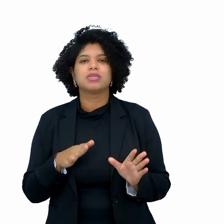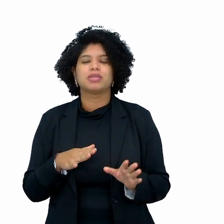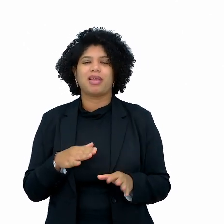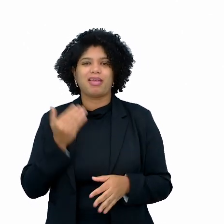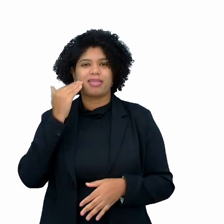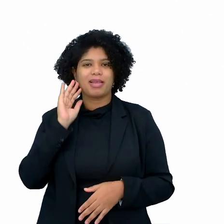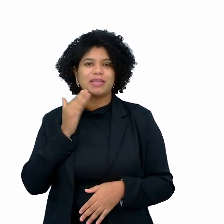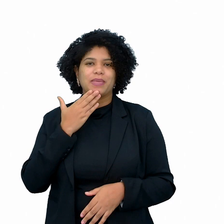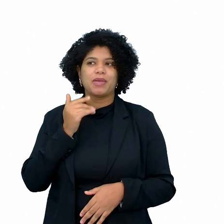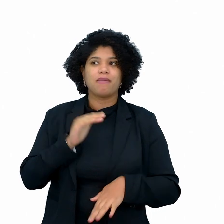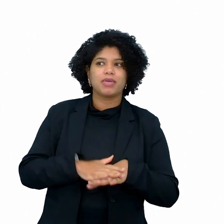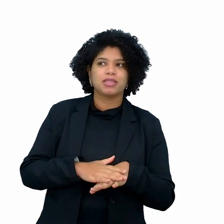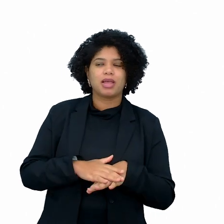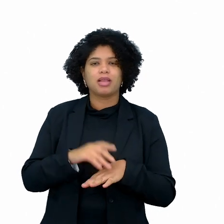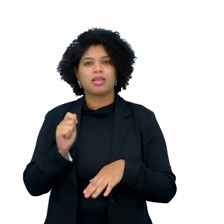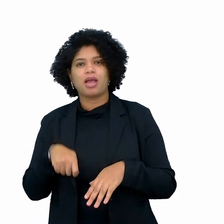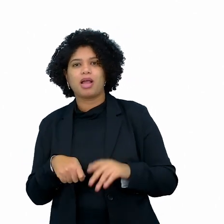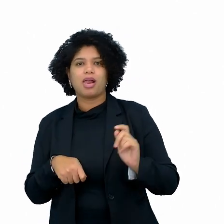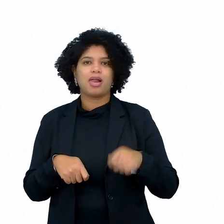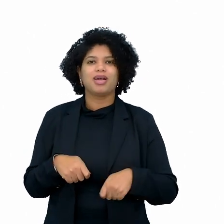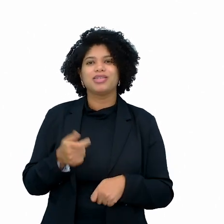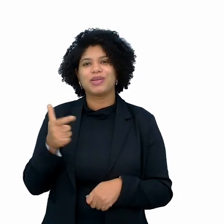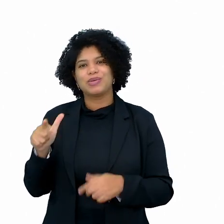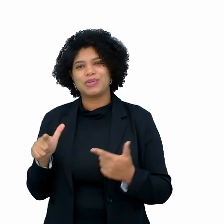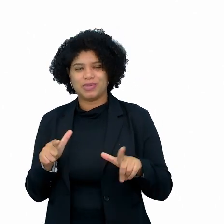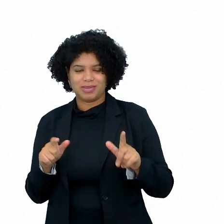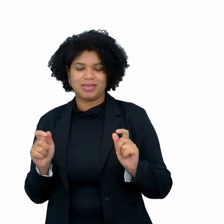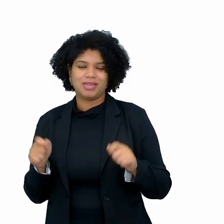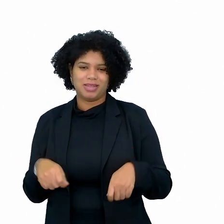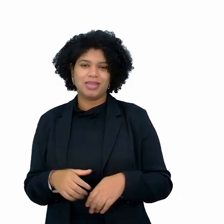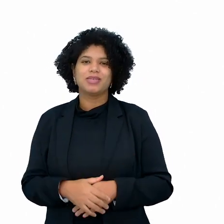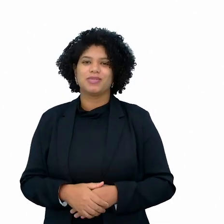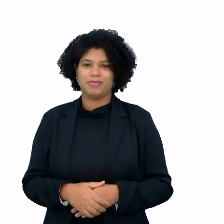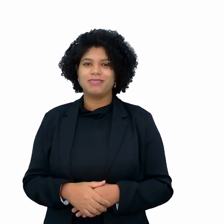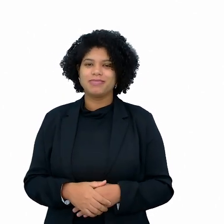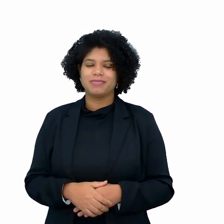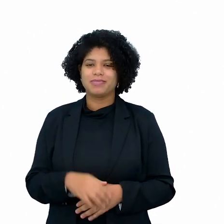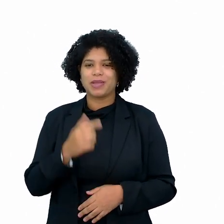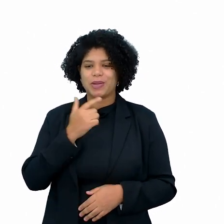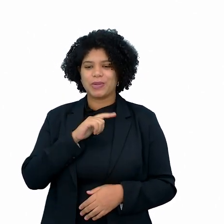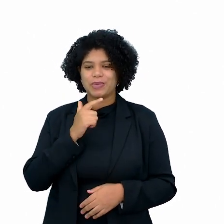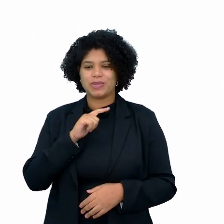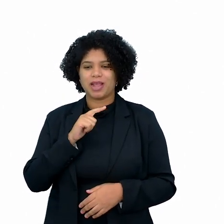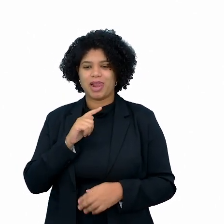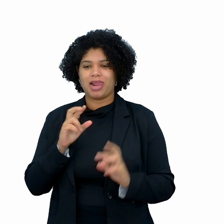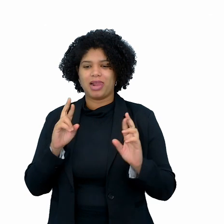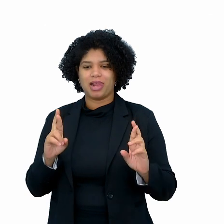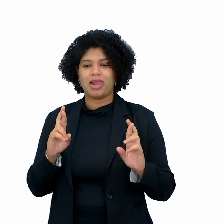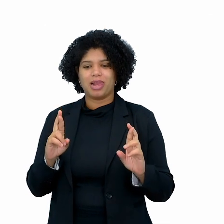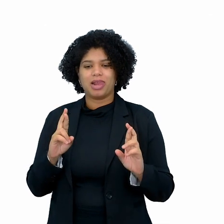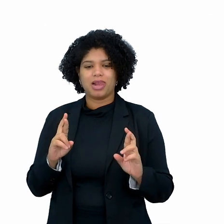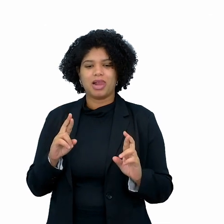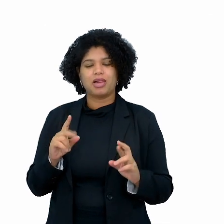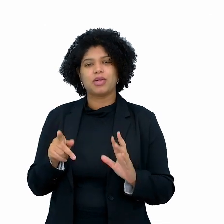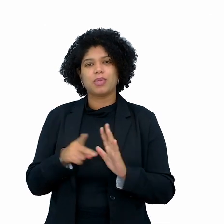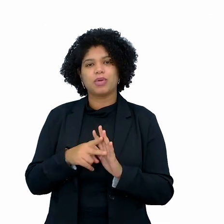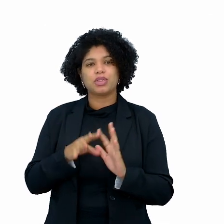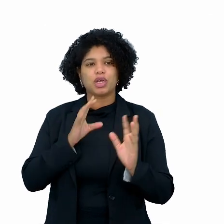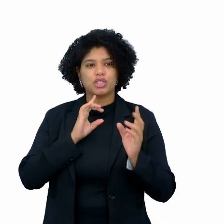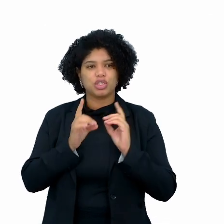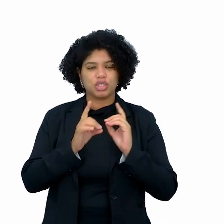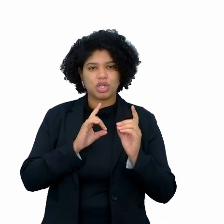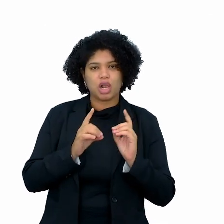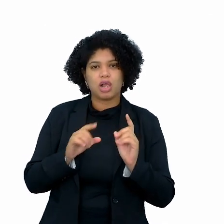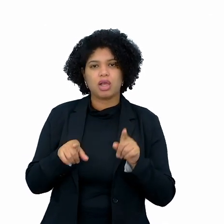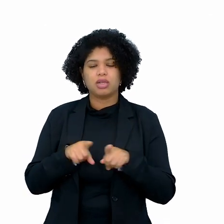vamos fazer isso, vamos fazer aquilo, e tudo vai dar bem a partir vai dar certo a partir do diálogo, né? E da